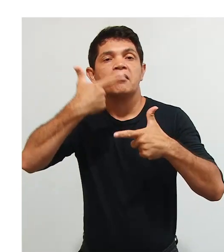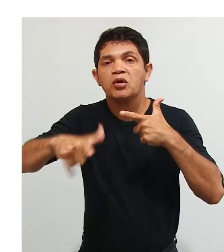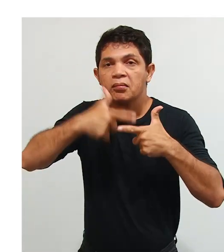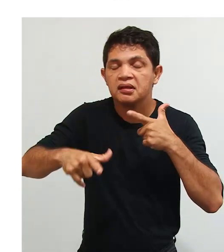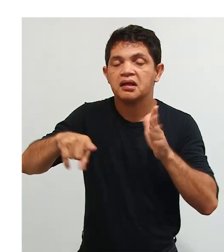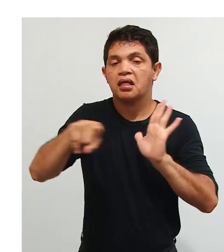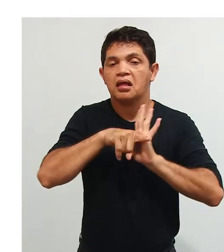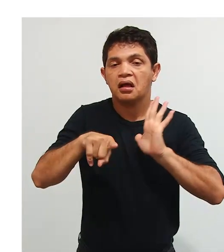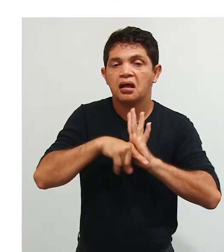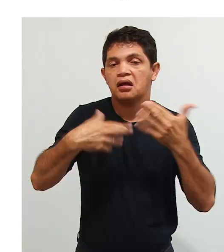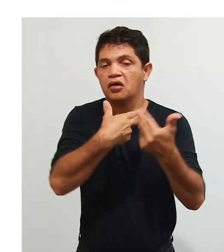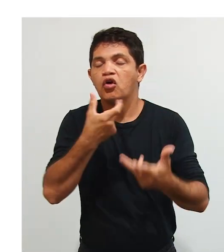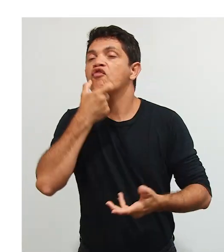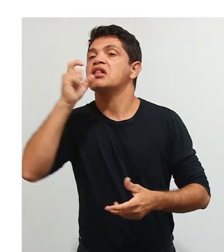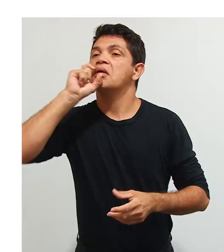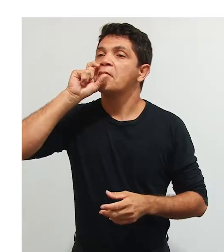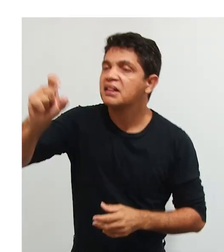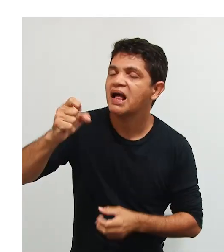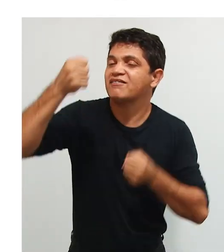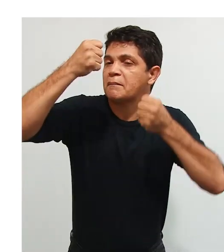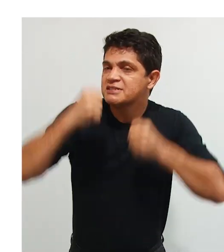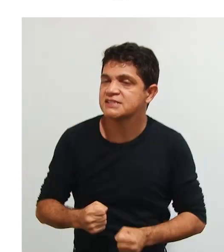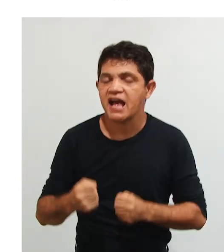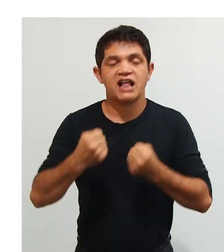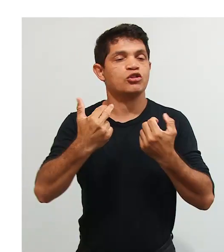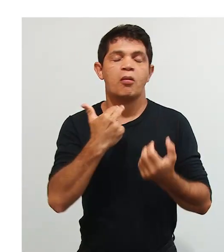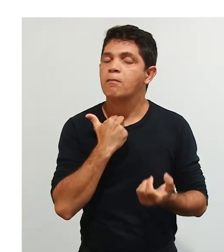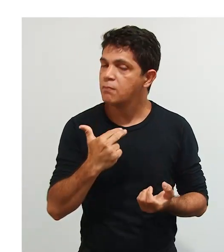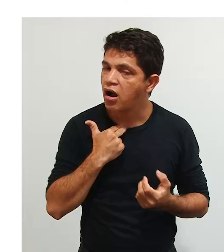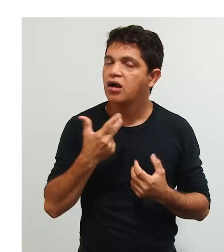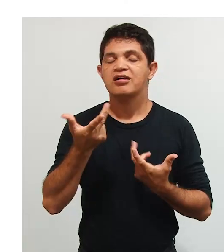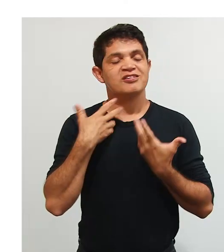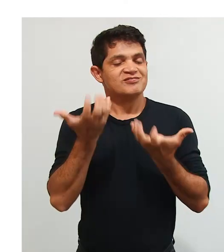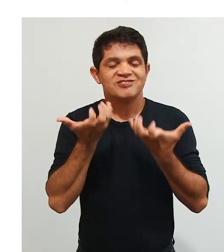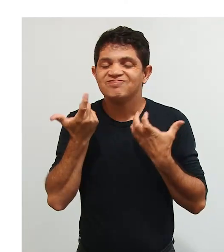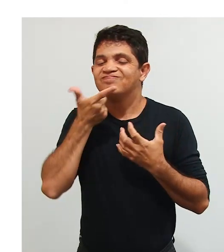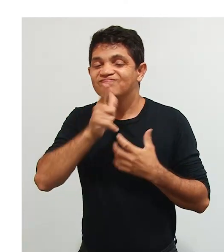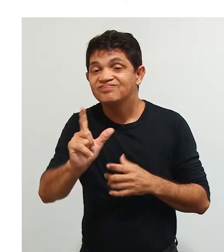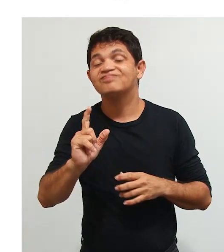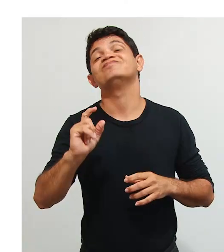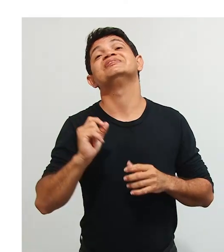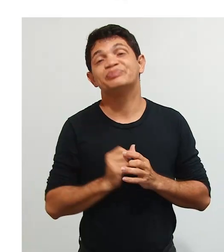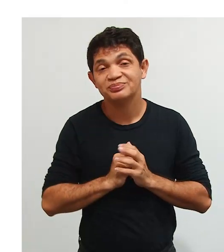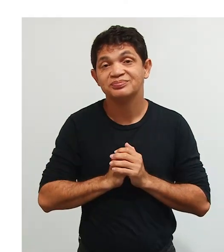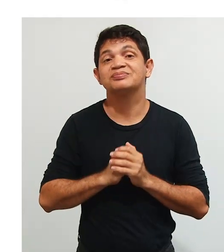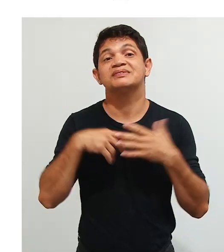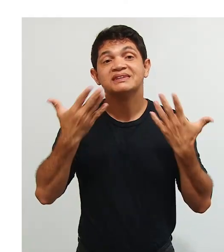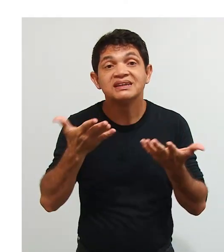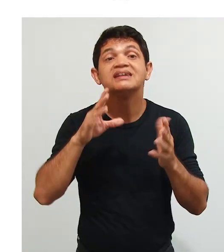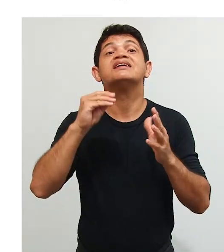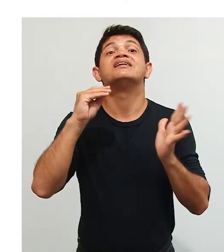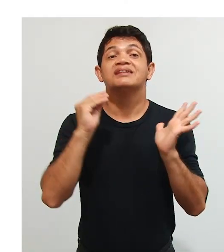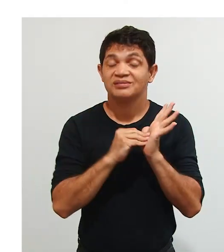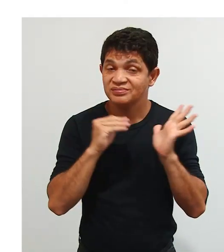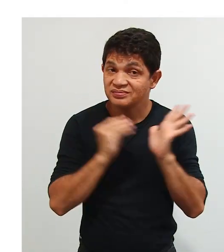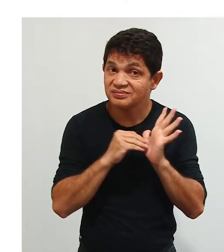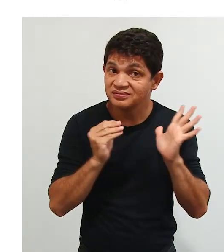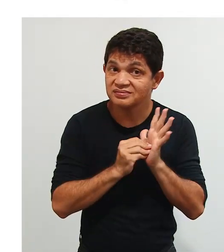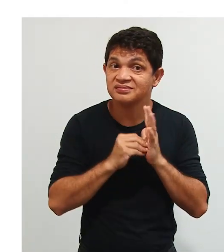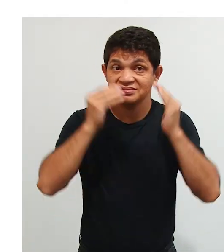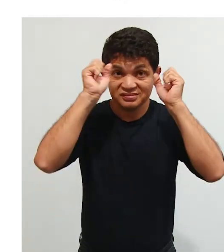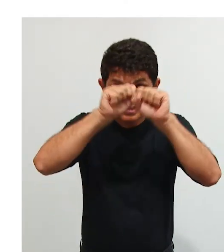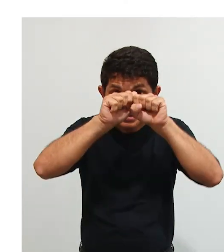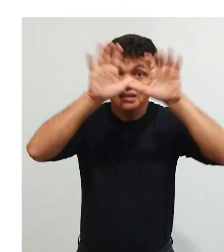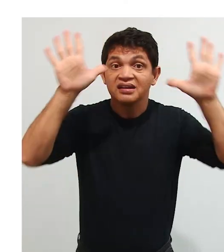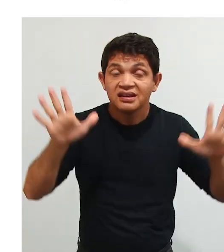muito pesadas, que eu não consegui comunicar o que eu queria? Então, isso é muito importante ter clareza.